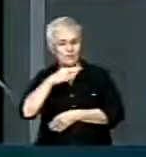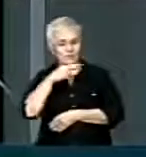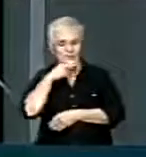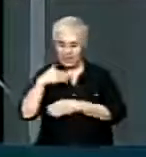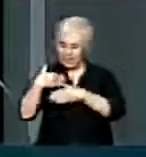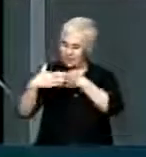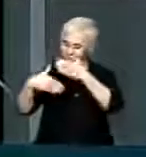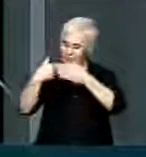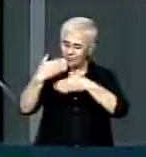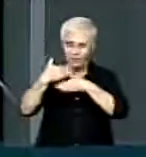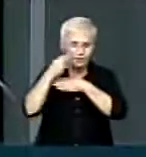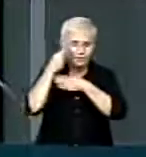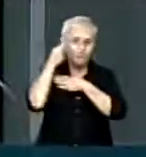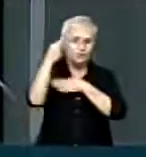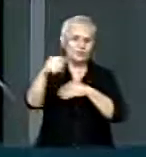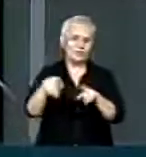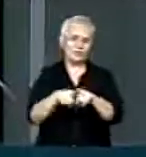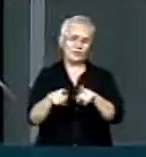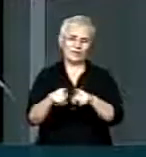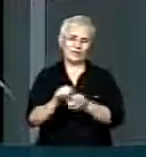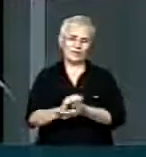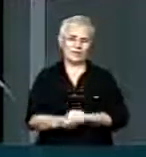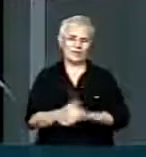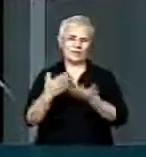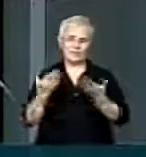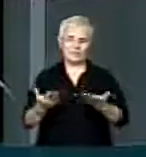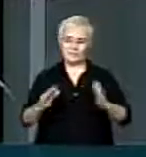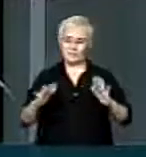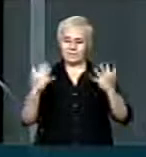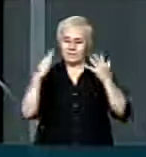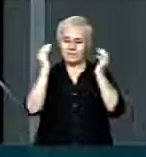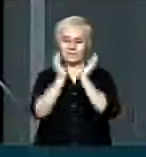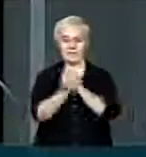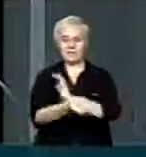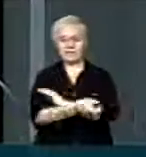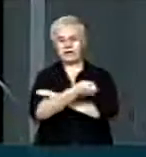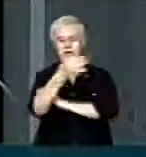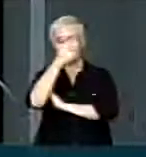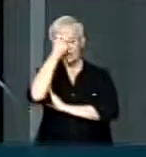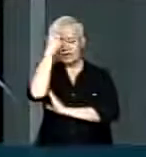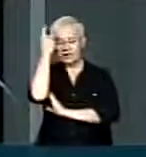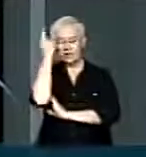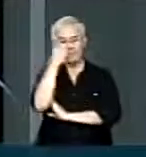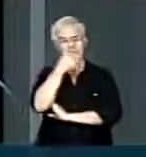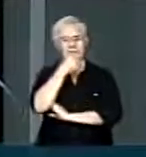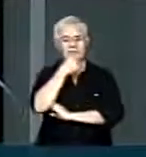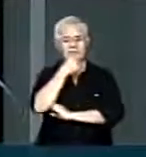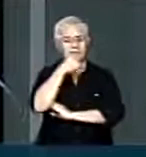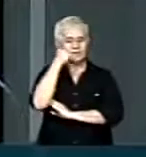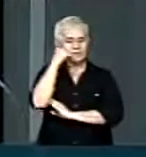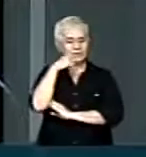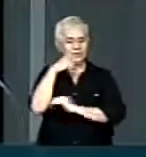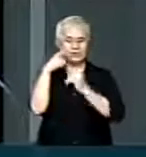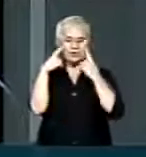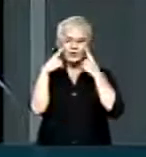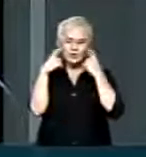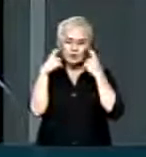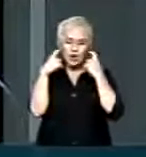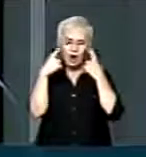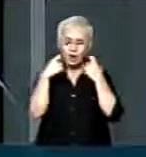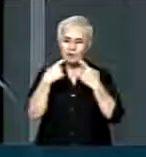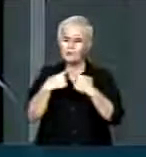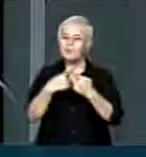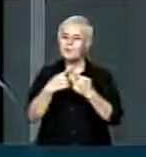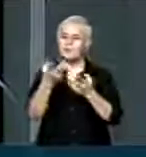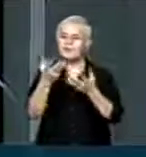e as gerações futuras. É em homenagem a esses homens que choram por desejar ver